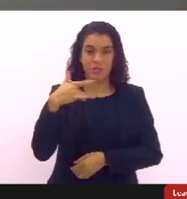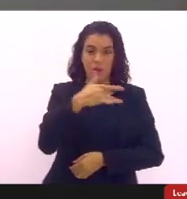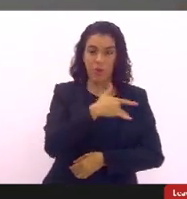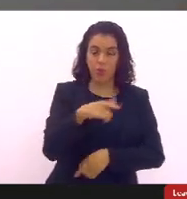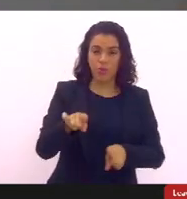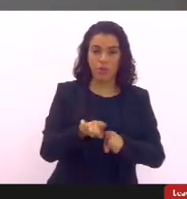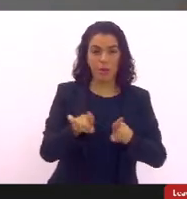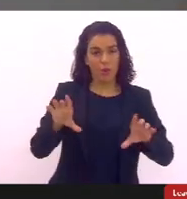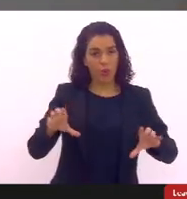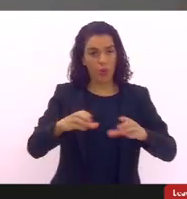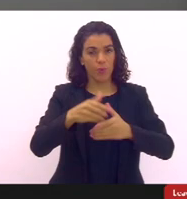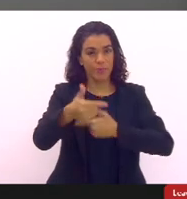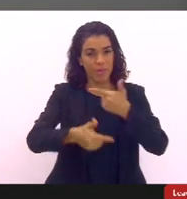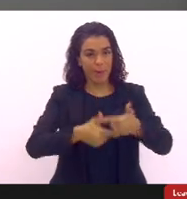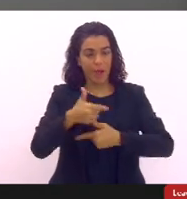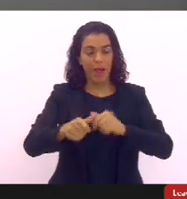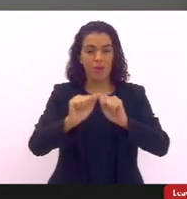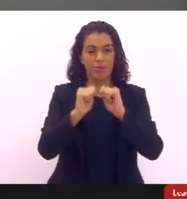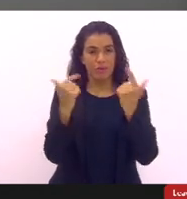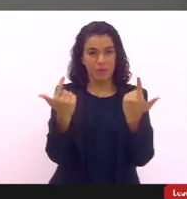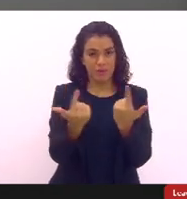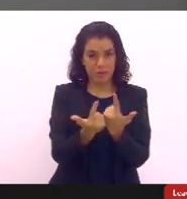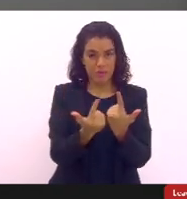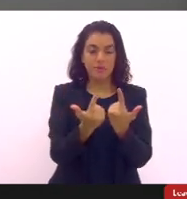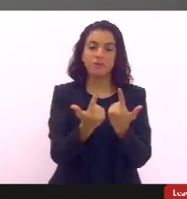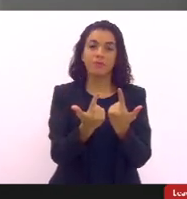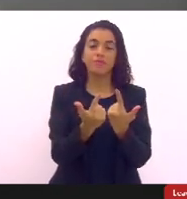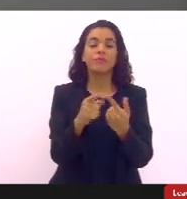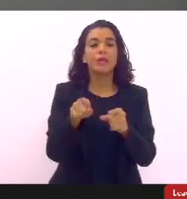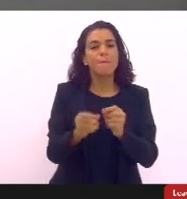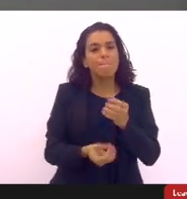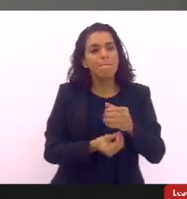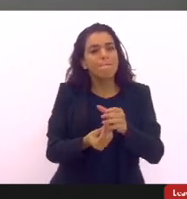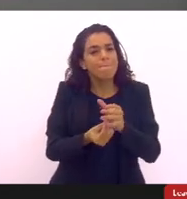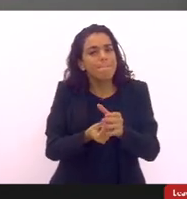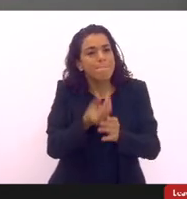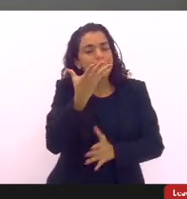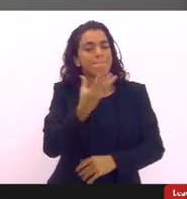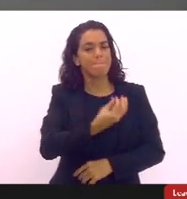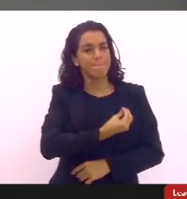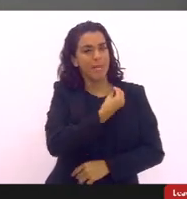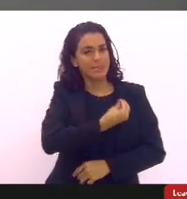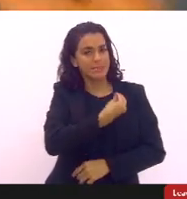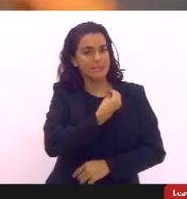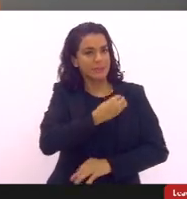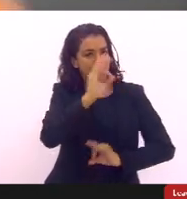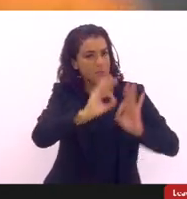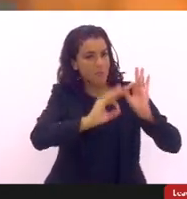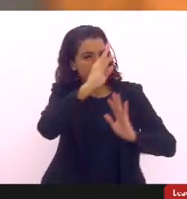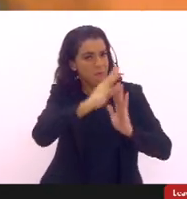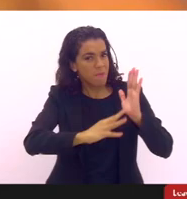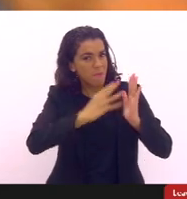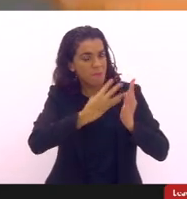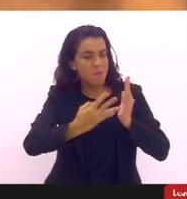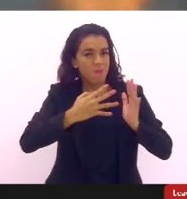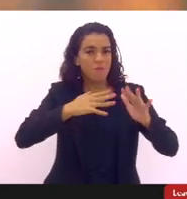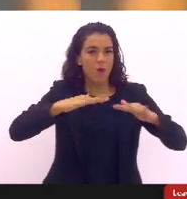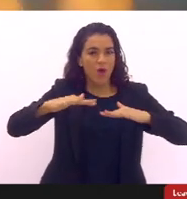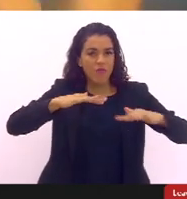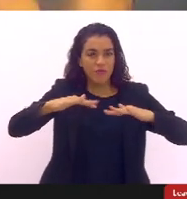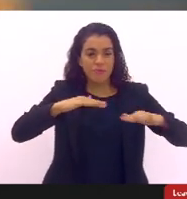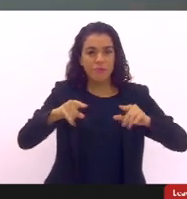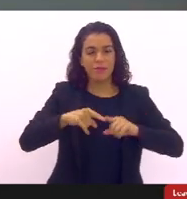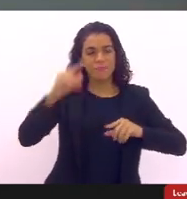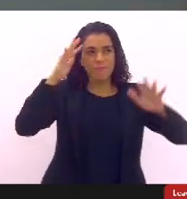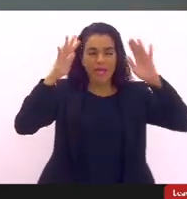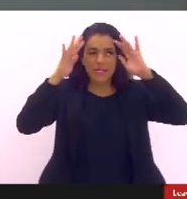Frente Parlamentar, e que participem do planejamento das ações, que pense de uma maneira